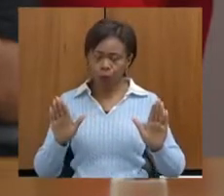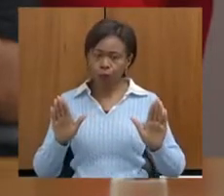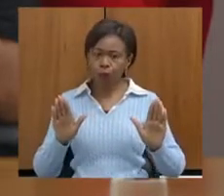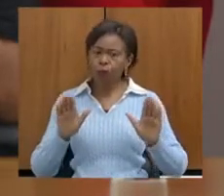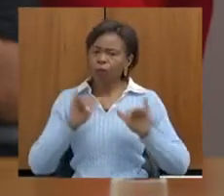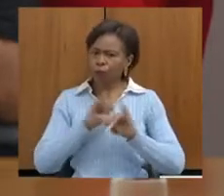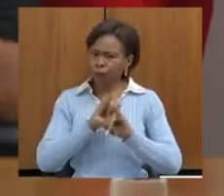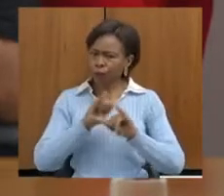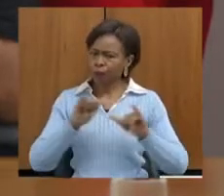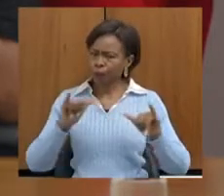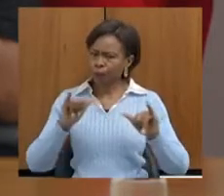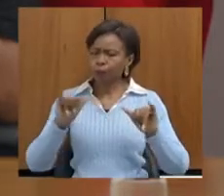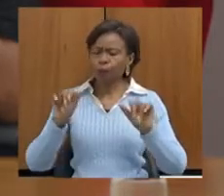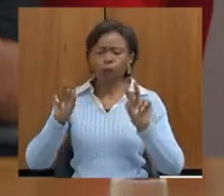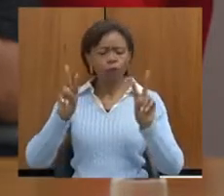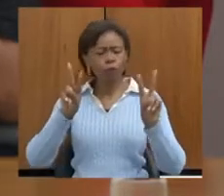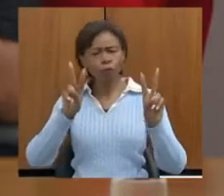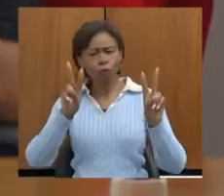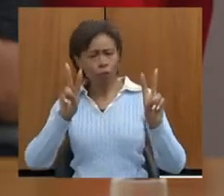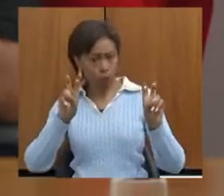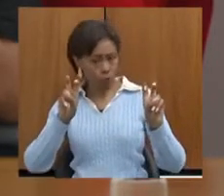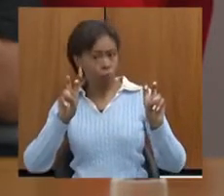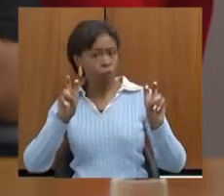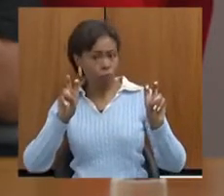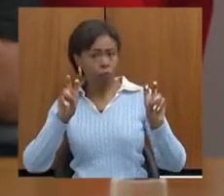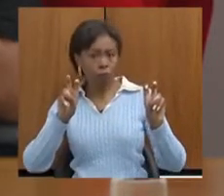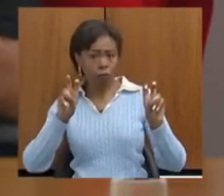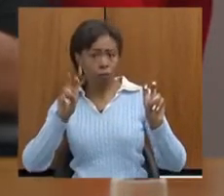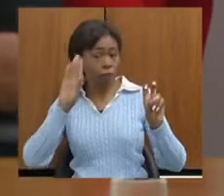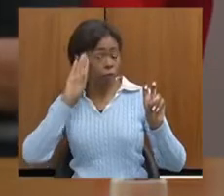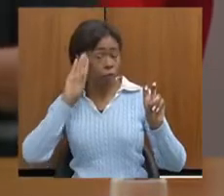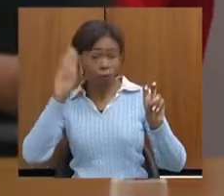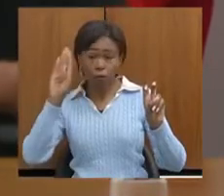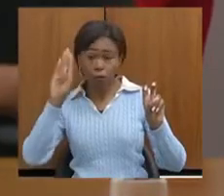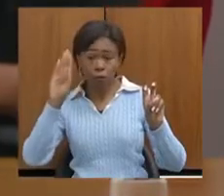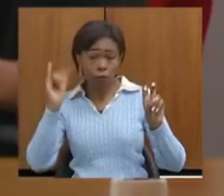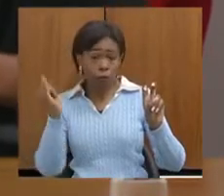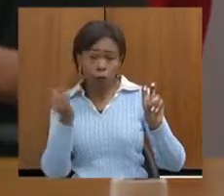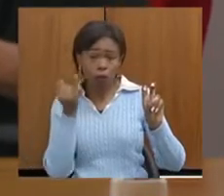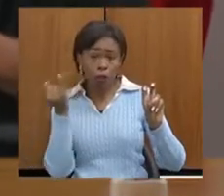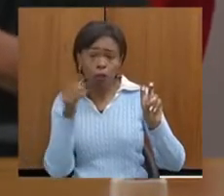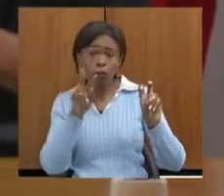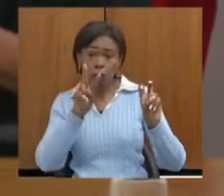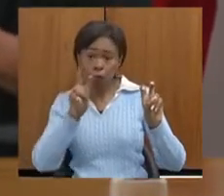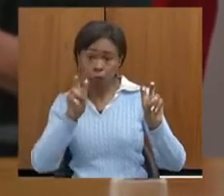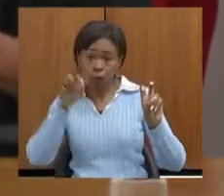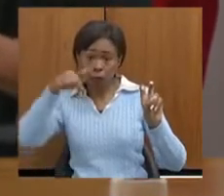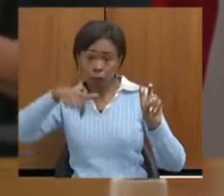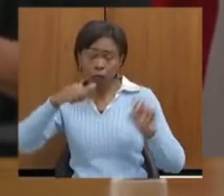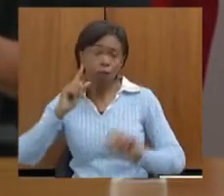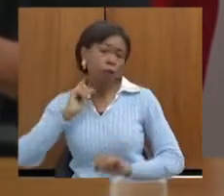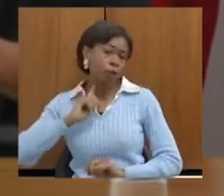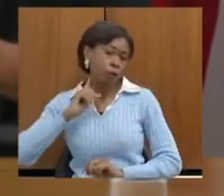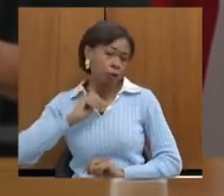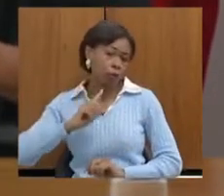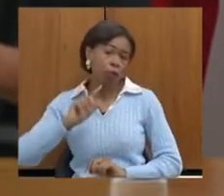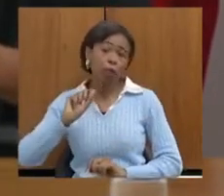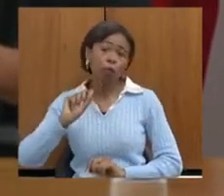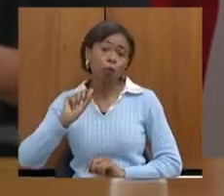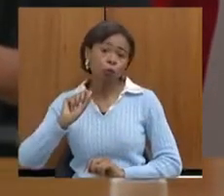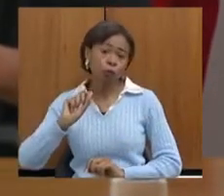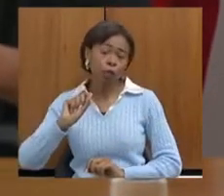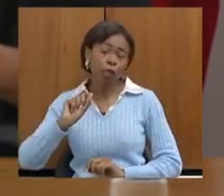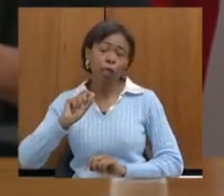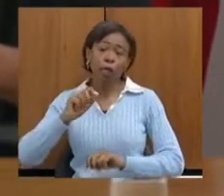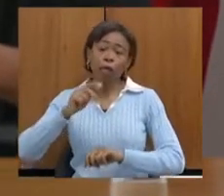o tema ele é relevante é o principal tema vamos dizer assim de Minas o que a questão da mineração